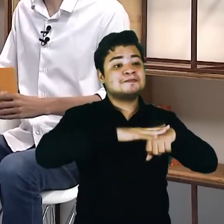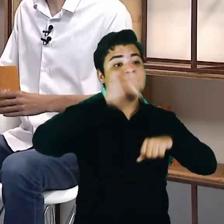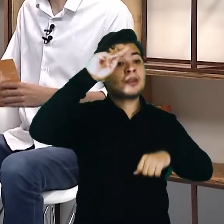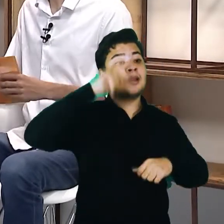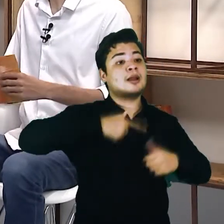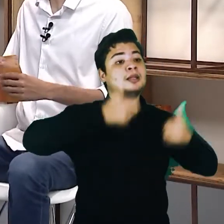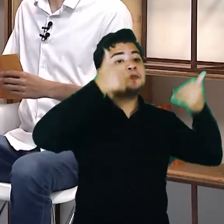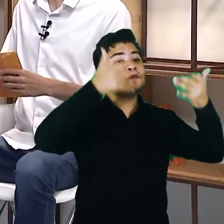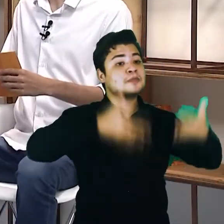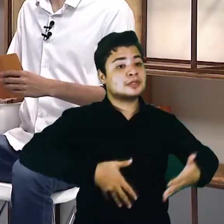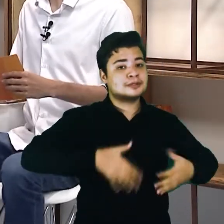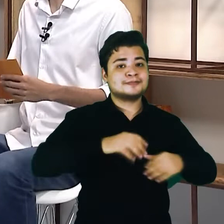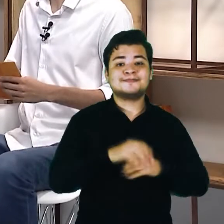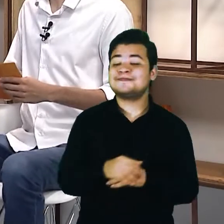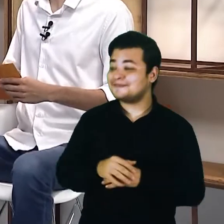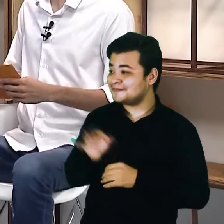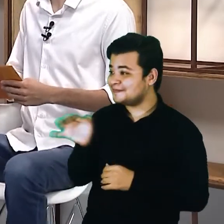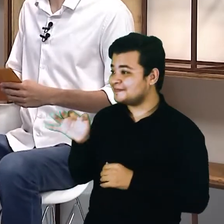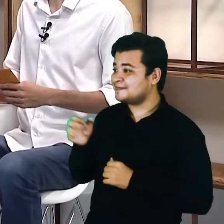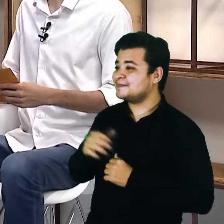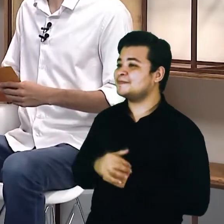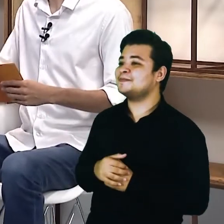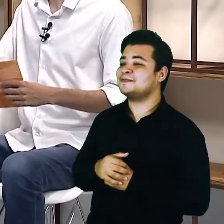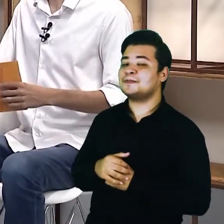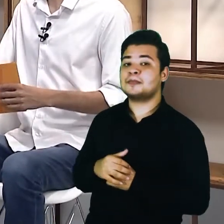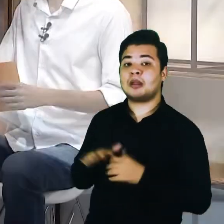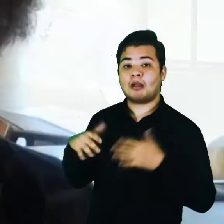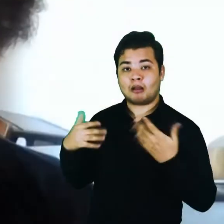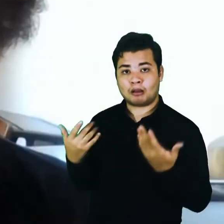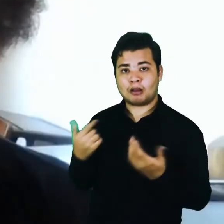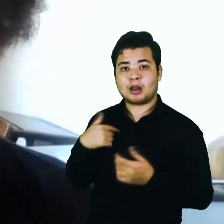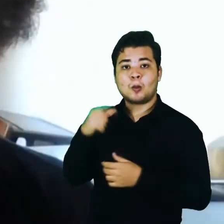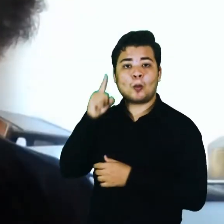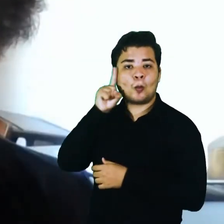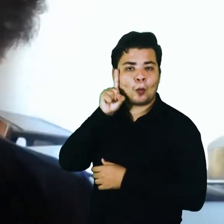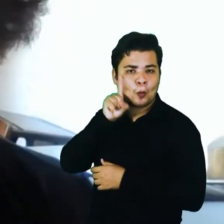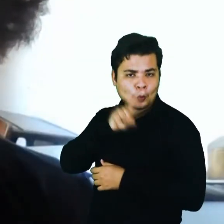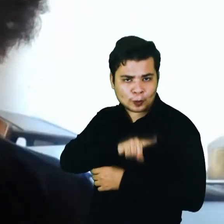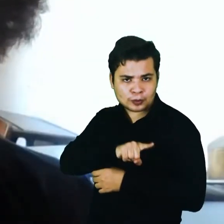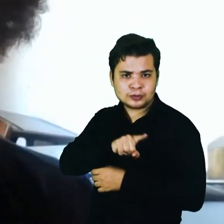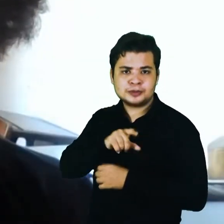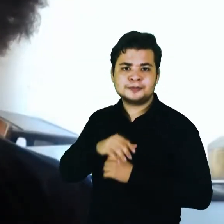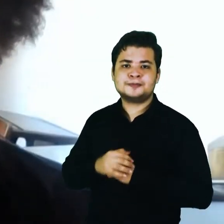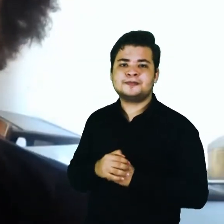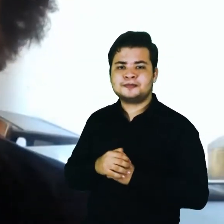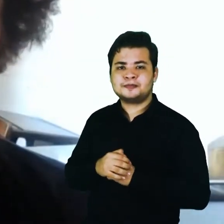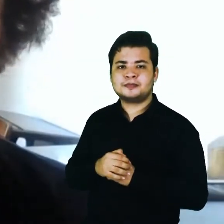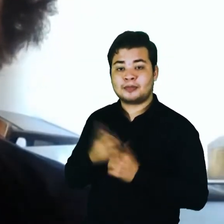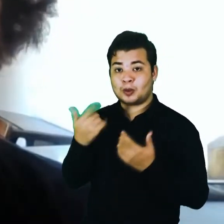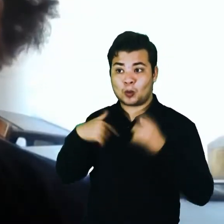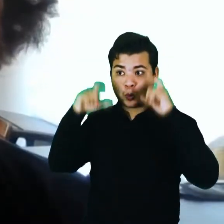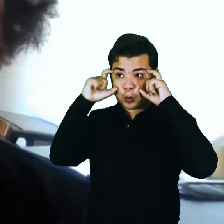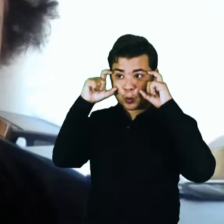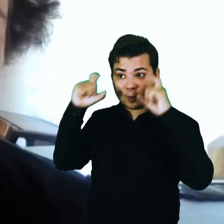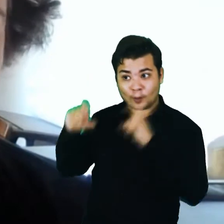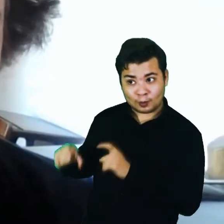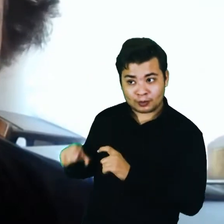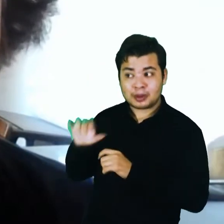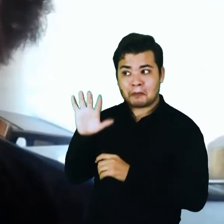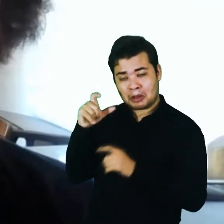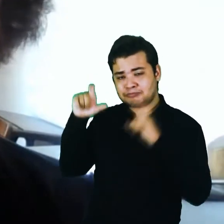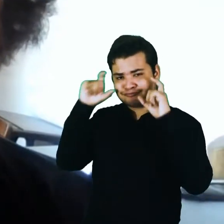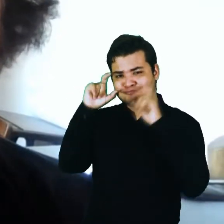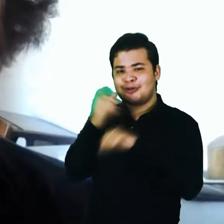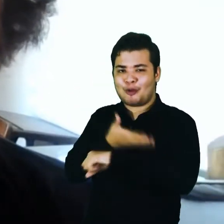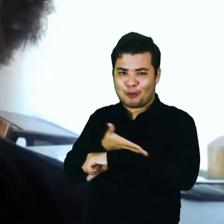autodescrição. Sim, eu sou morena, estou sem óculos, mas eu uso